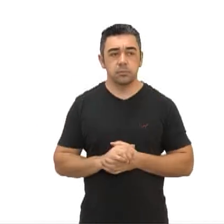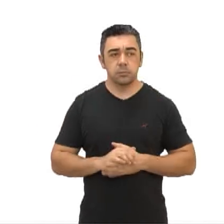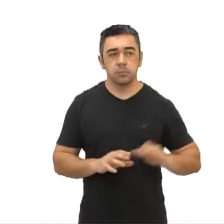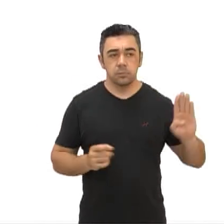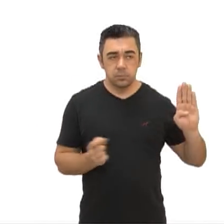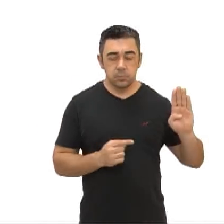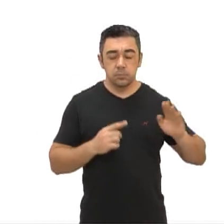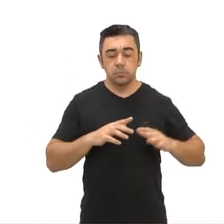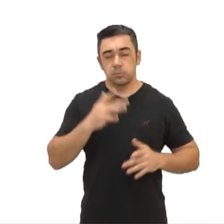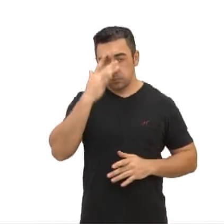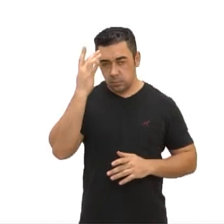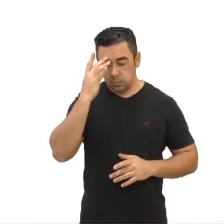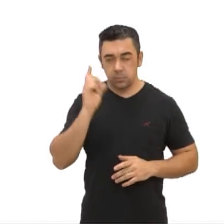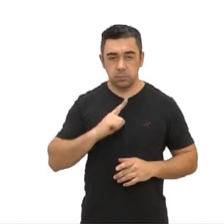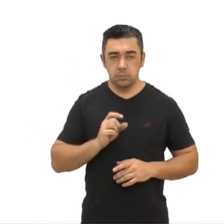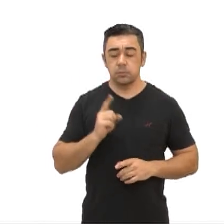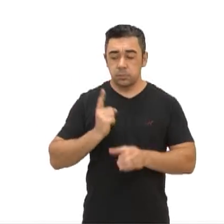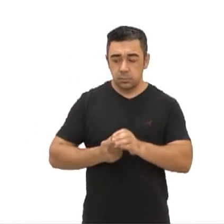vivem dessa forma.